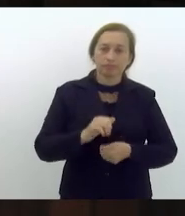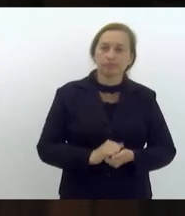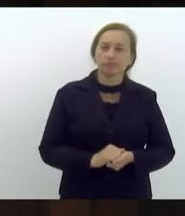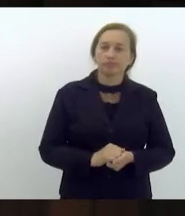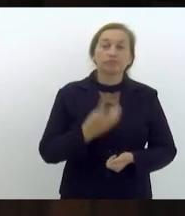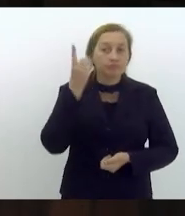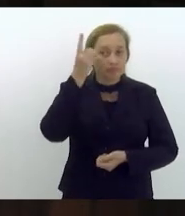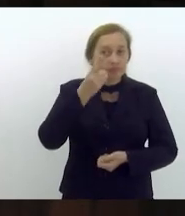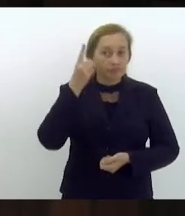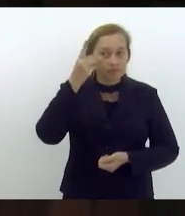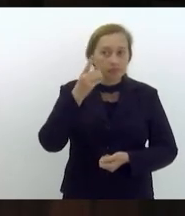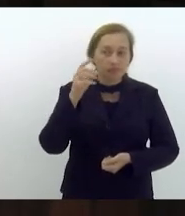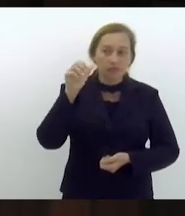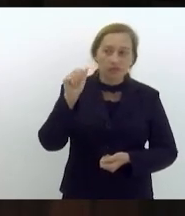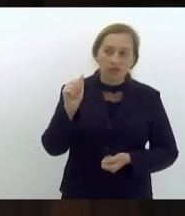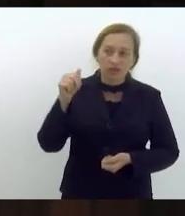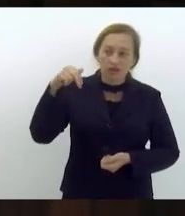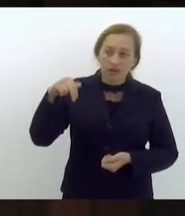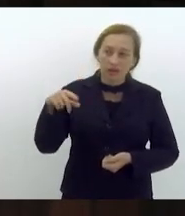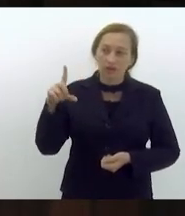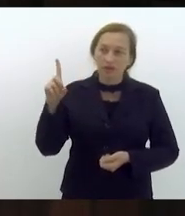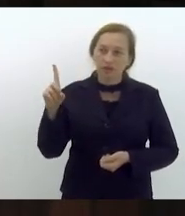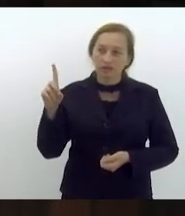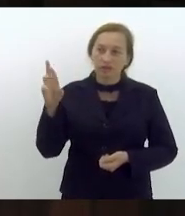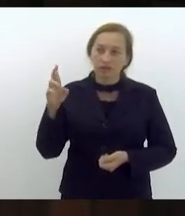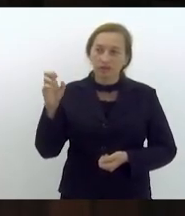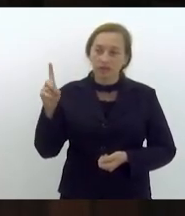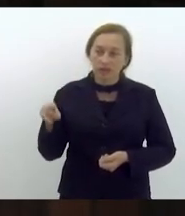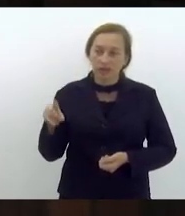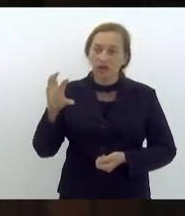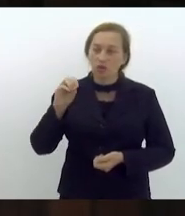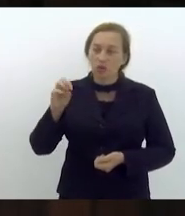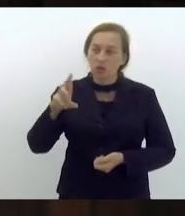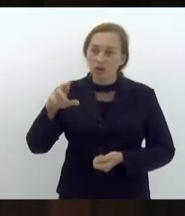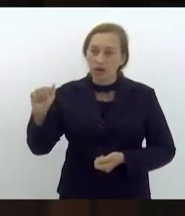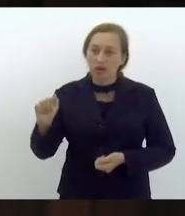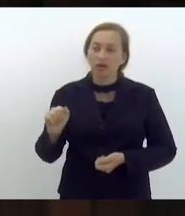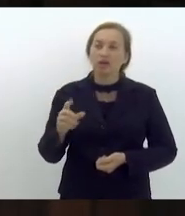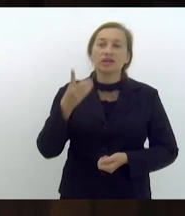Deputado André Correia deputado